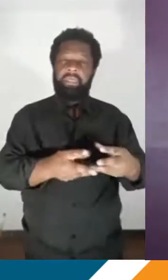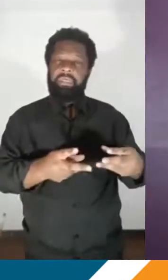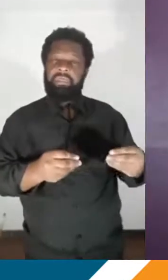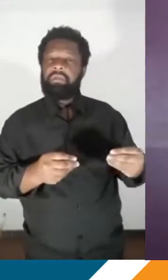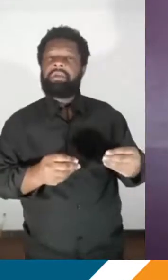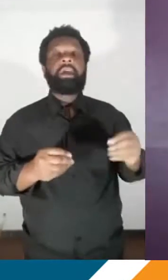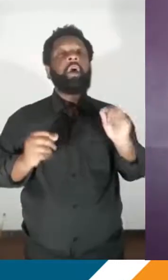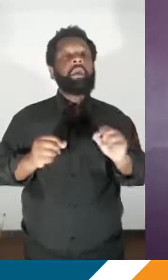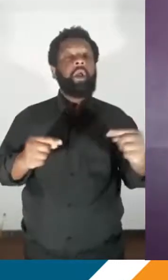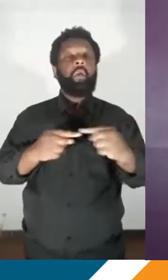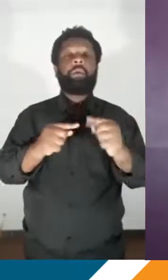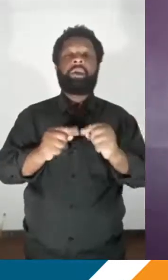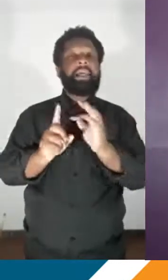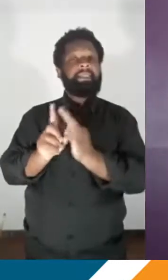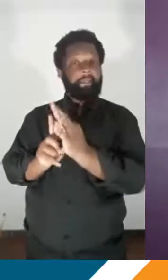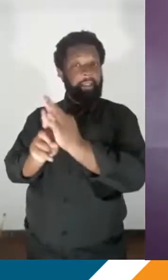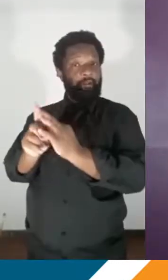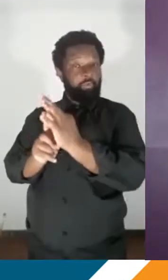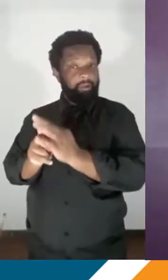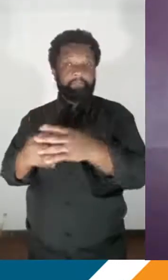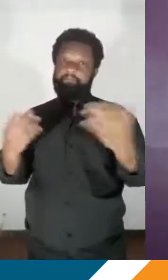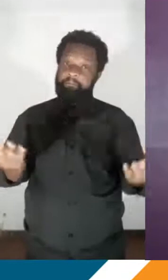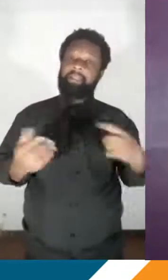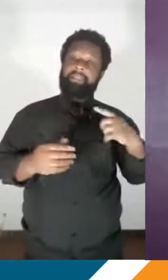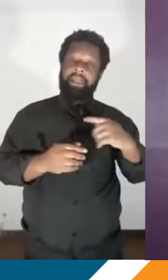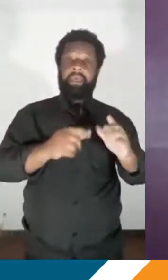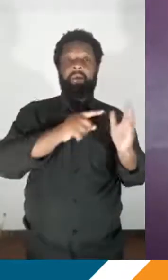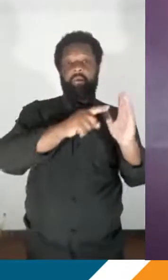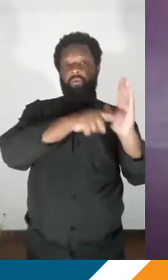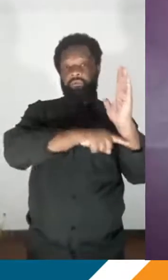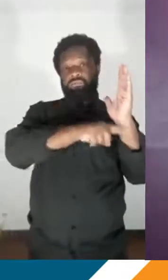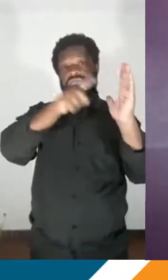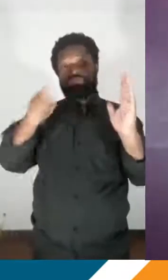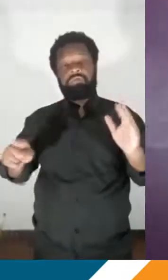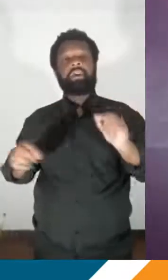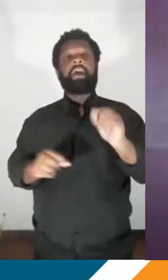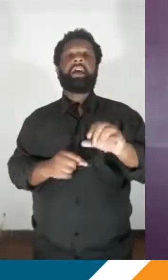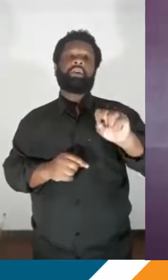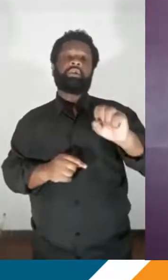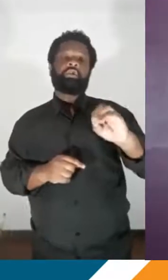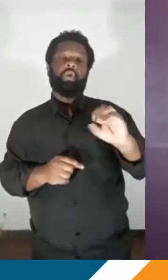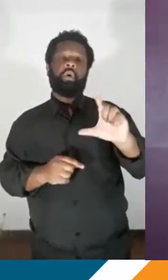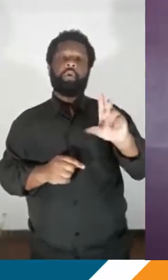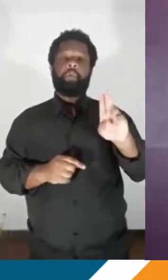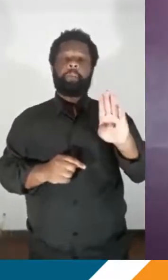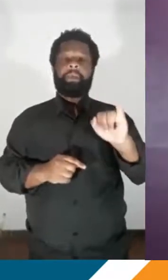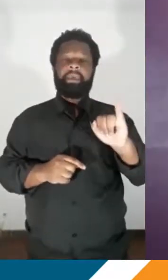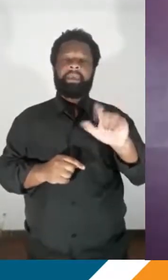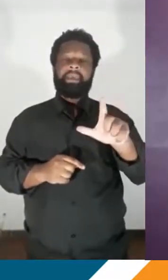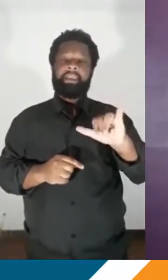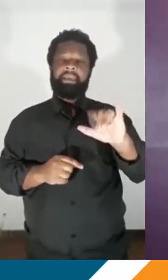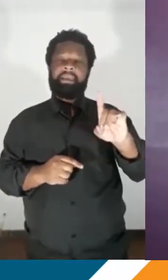essa solubilidade ela é em função da temperatura. Por conta disso, nós temos a curva de solubilidade, que é uma curva que